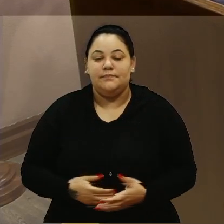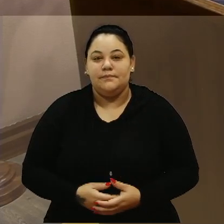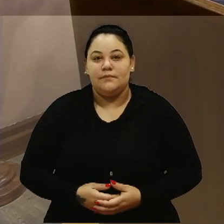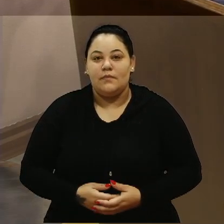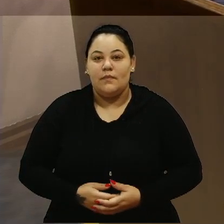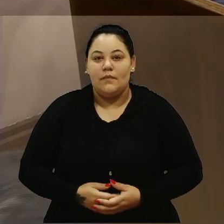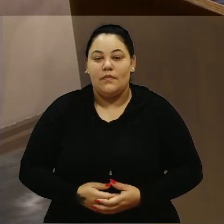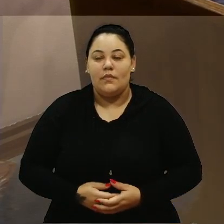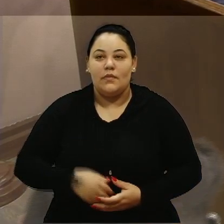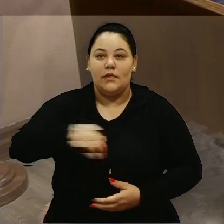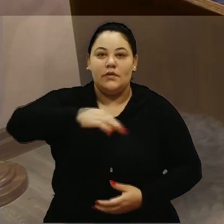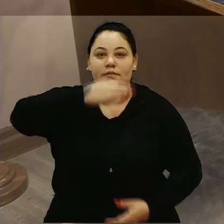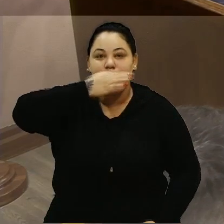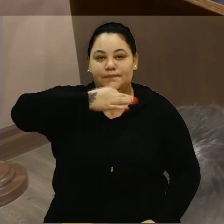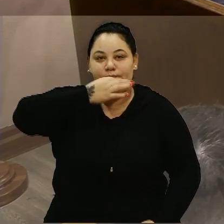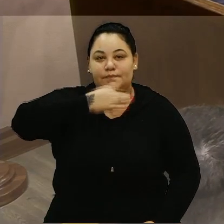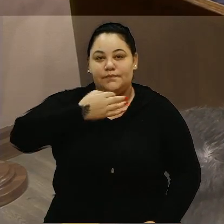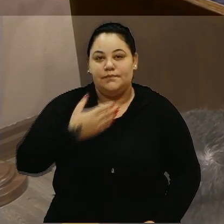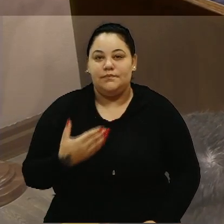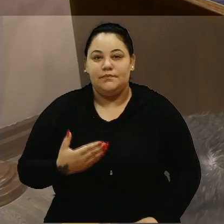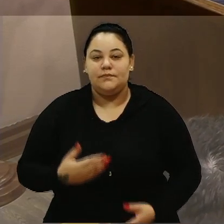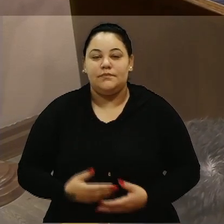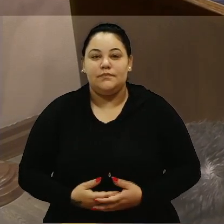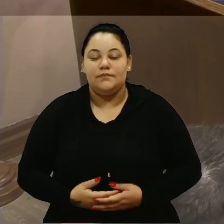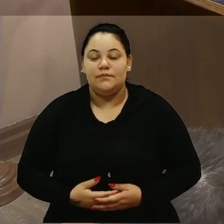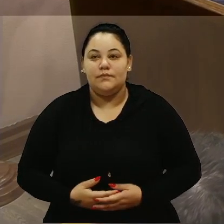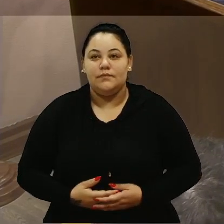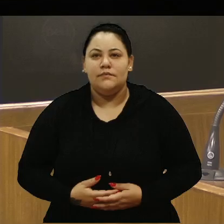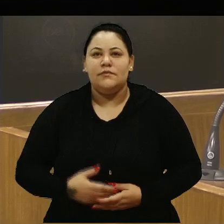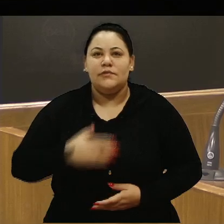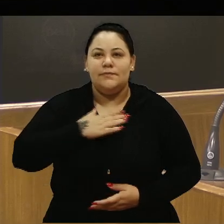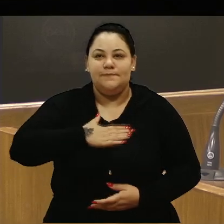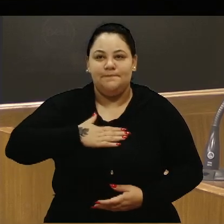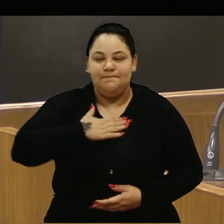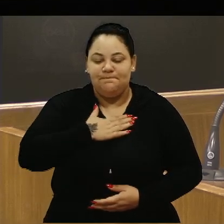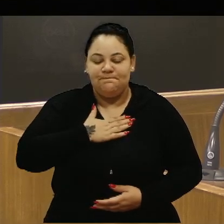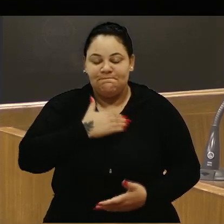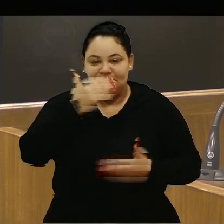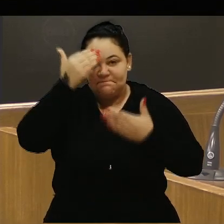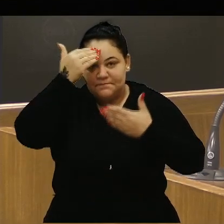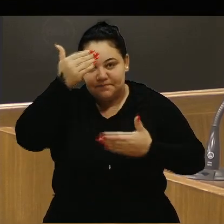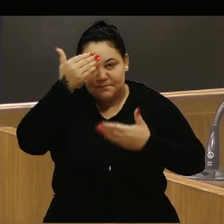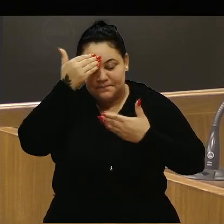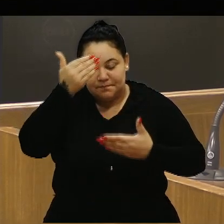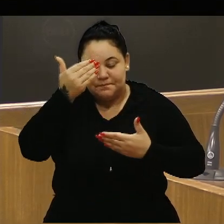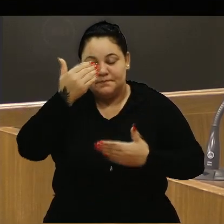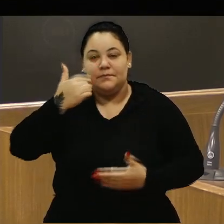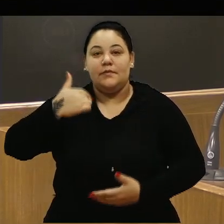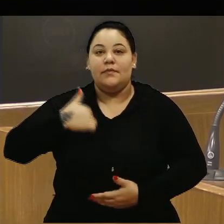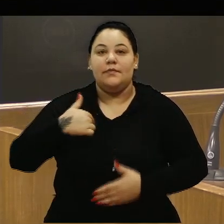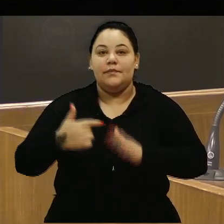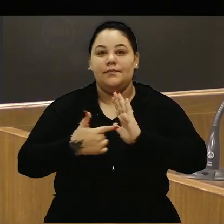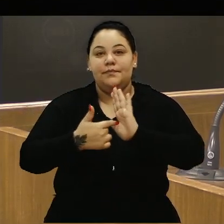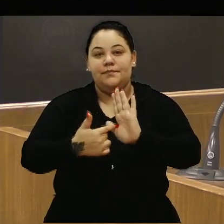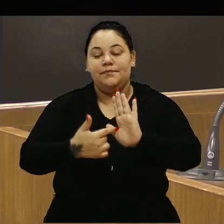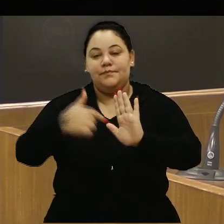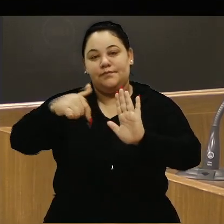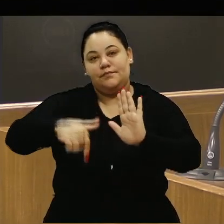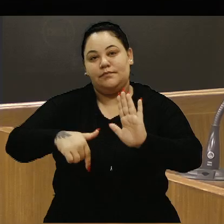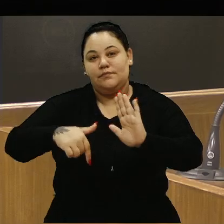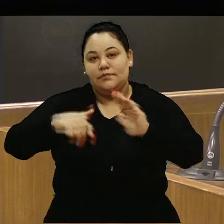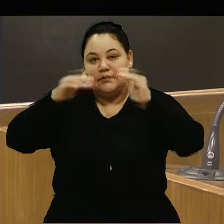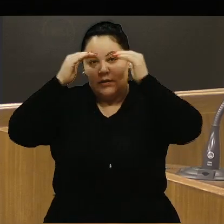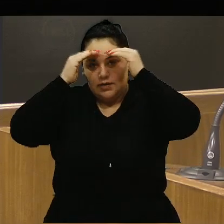cidadãos de Caxias do Sul, é com grande honra e profunda gratidão que me apresento nessa respeitável